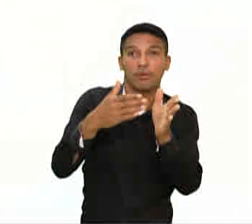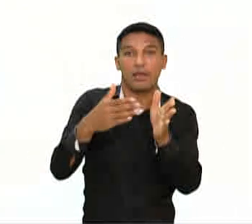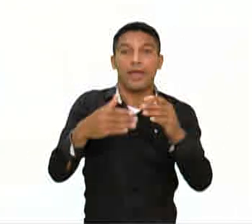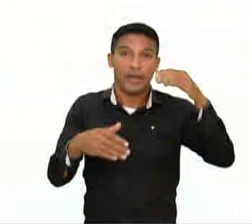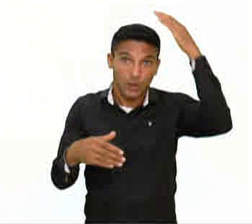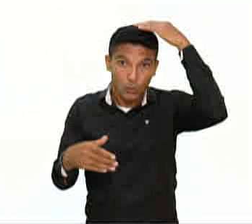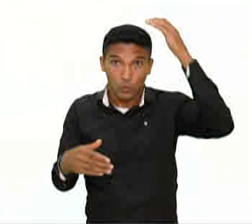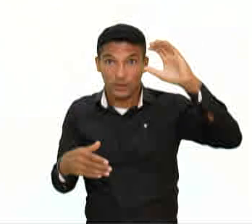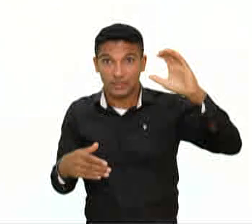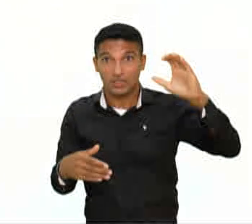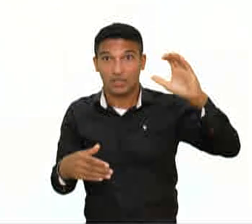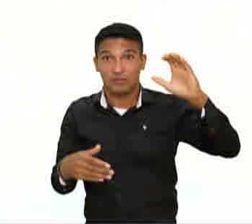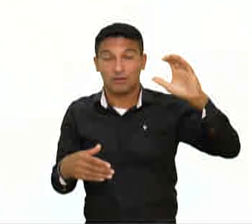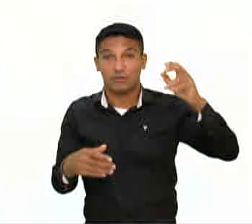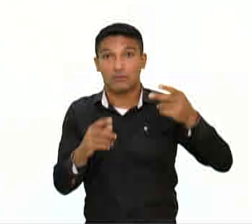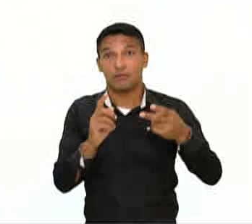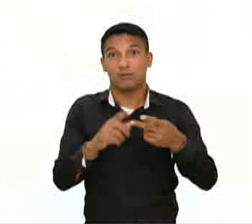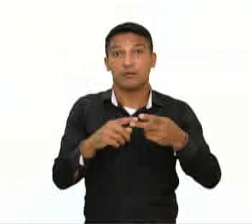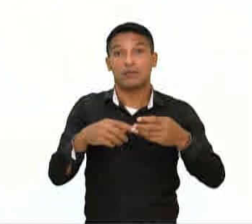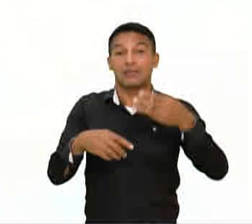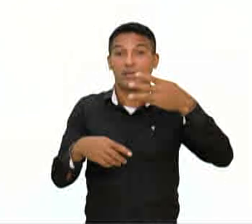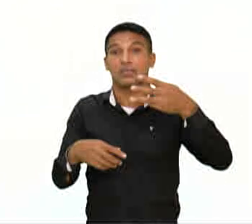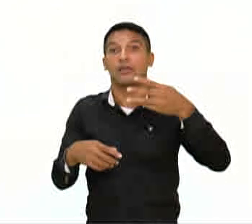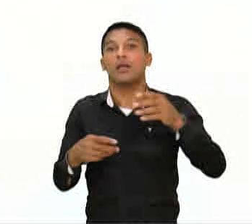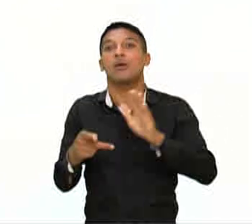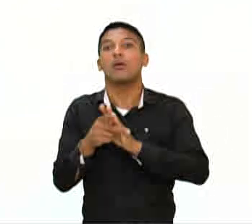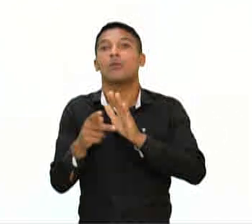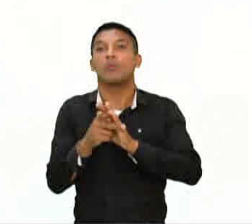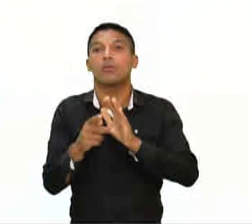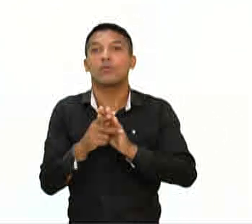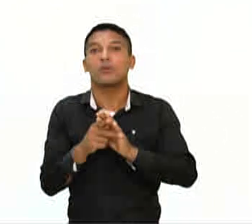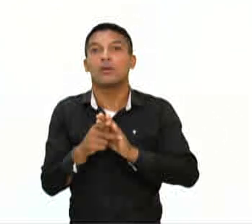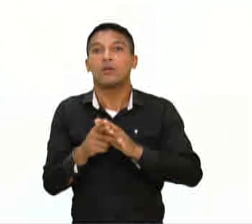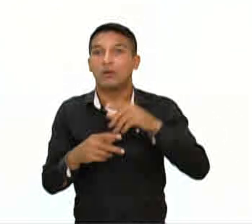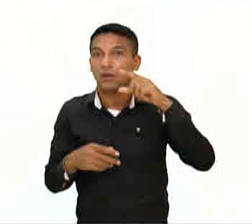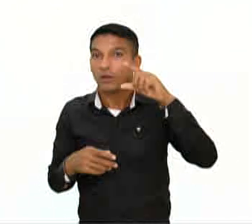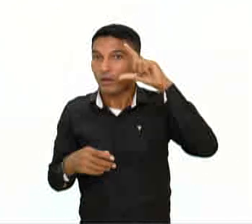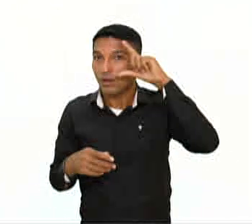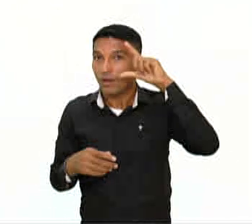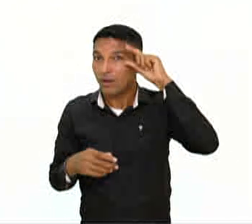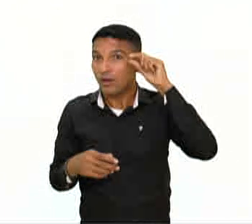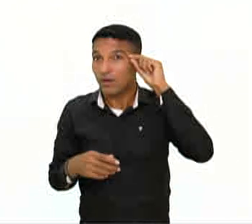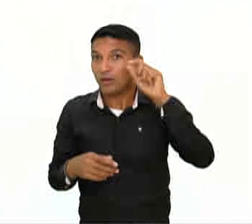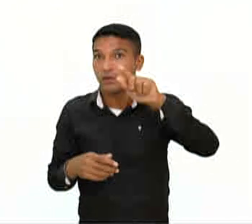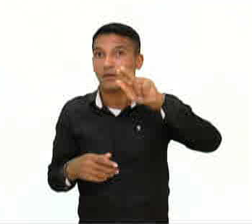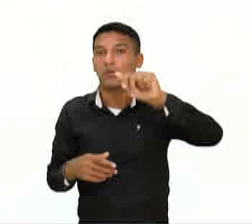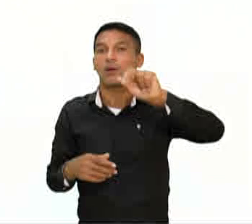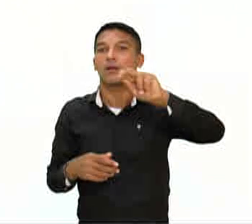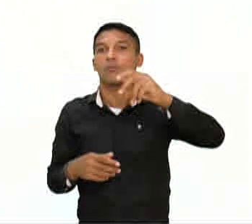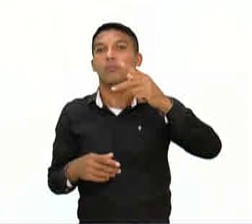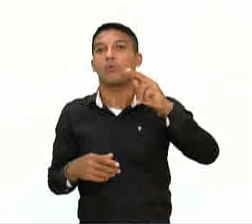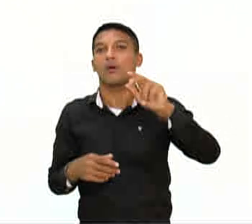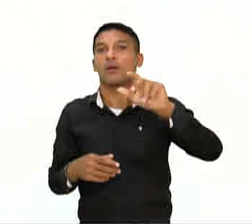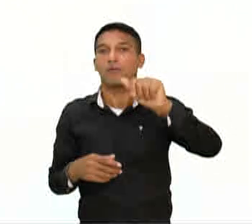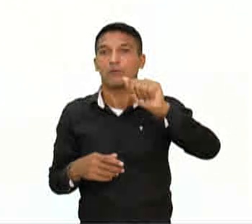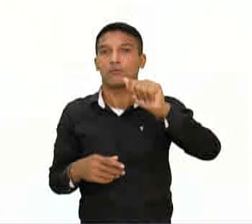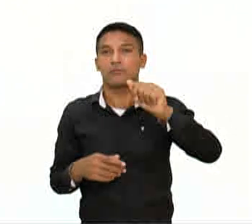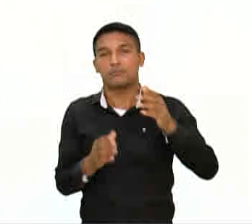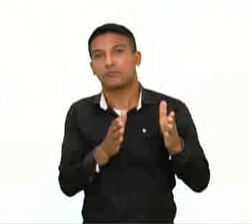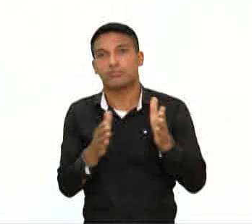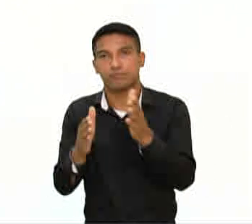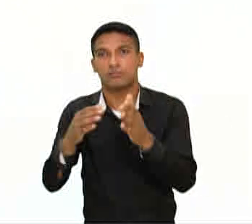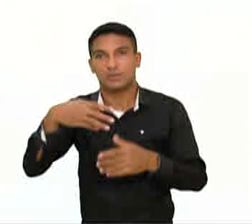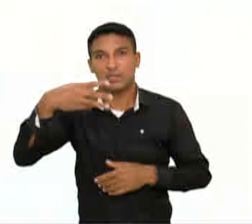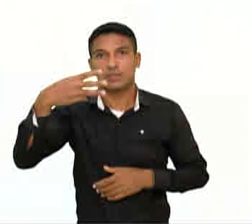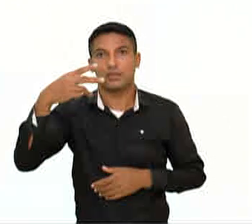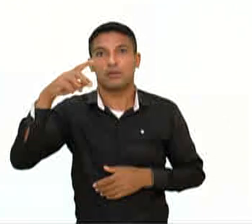Campos Gerais e Guarapuava. O terceiro planalto, ou planalto de Guarapuava, vai até os limites meridionais do Paraná. Letra B.